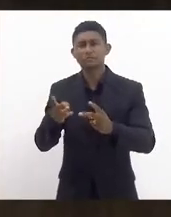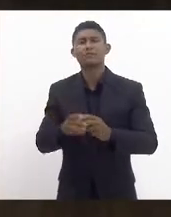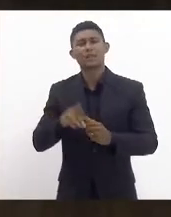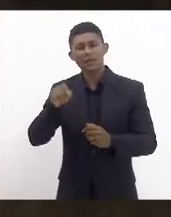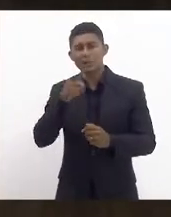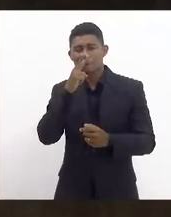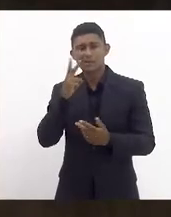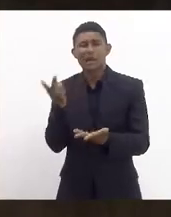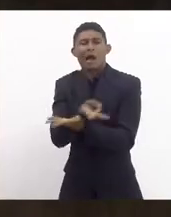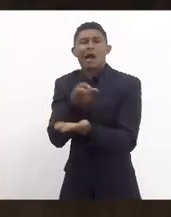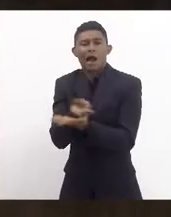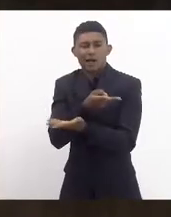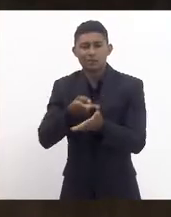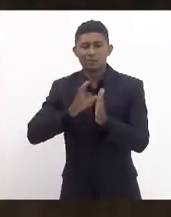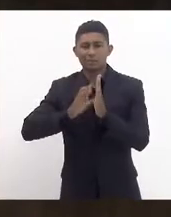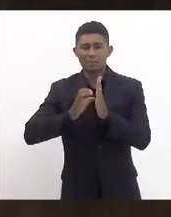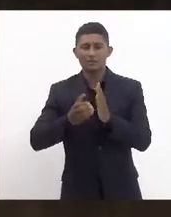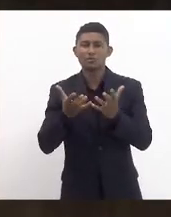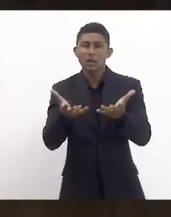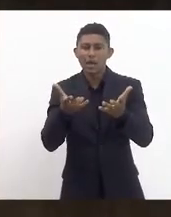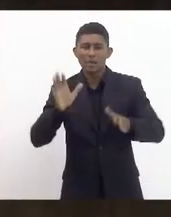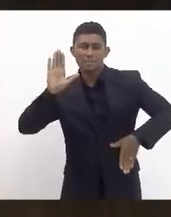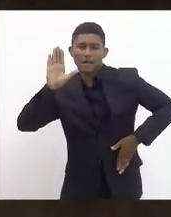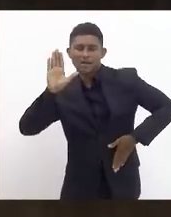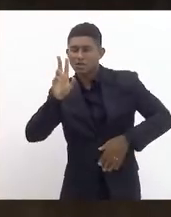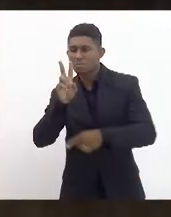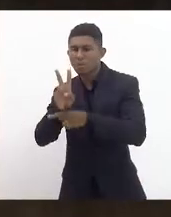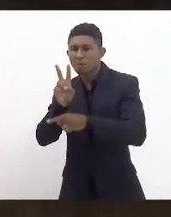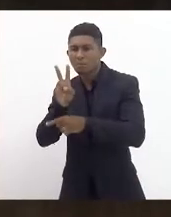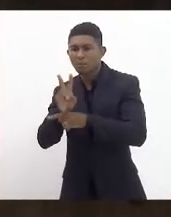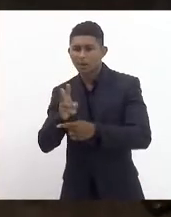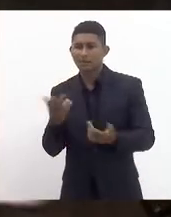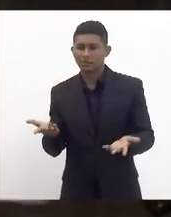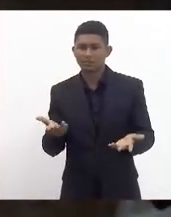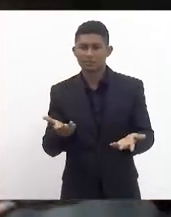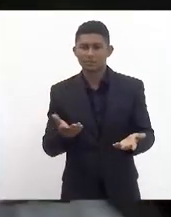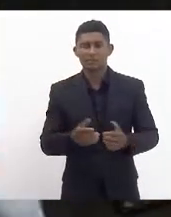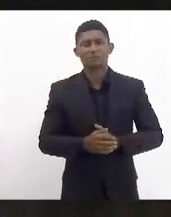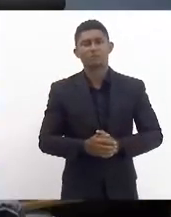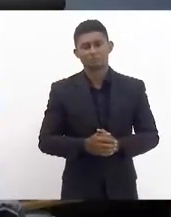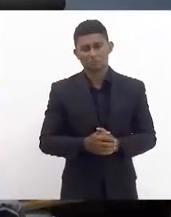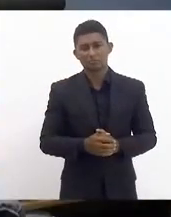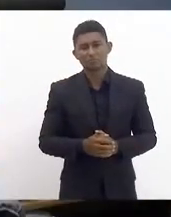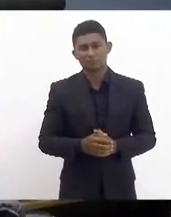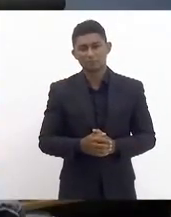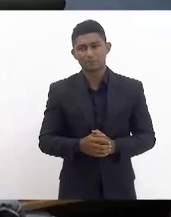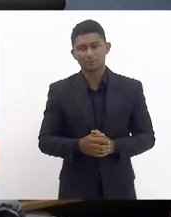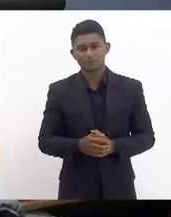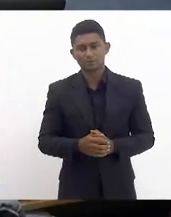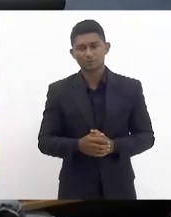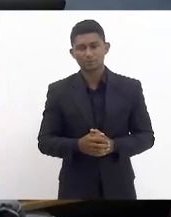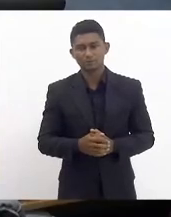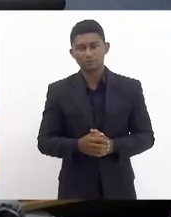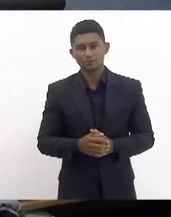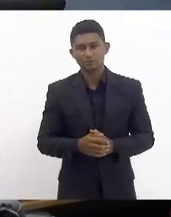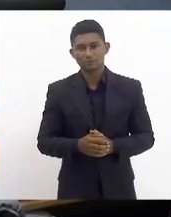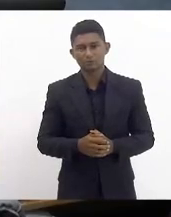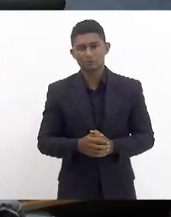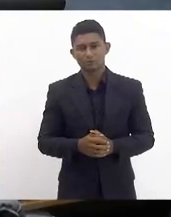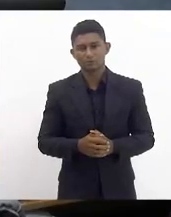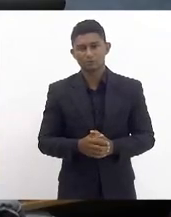sequestrada por partidos que querem defender bandido e não quem quer defender as verdadeiras vítimas. Deixa o